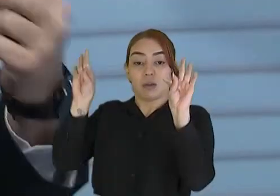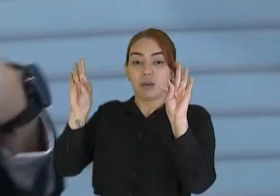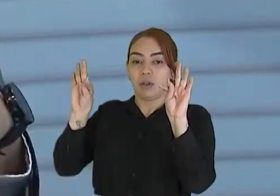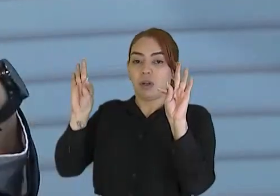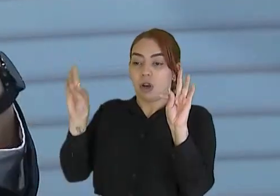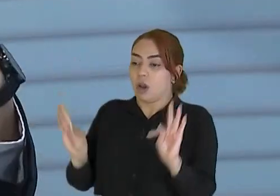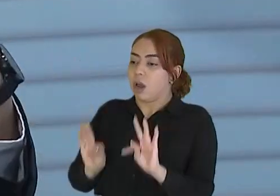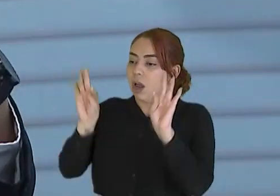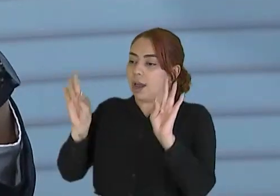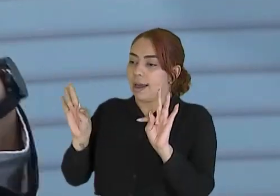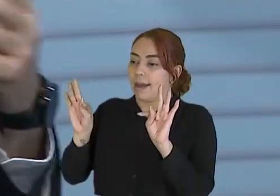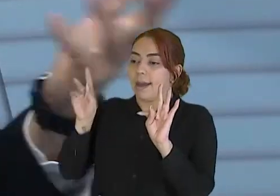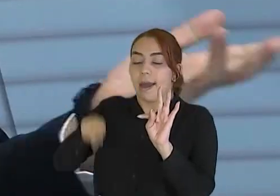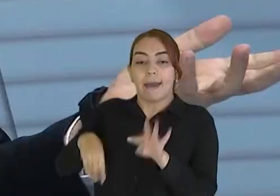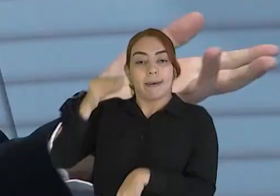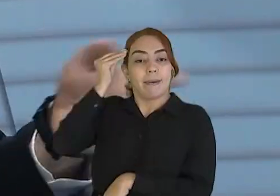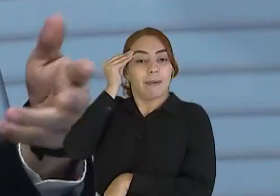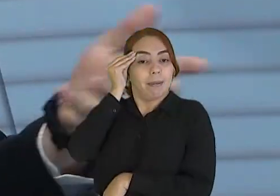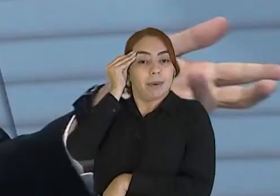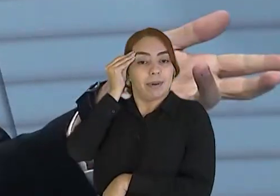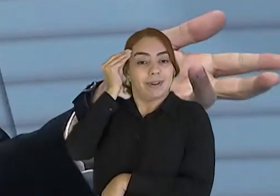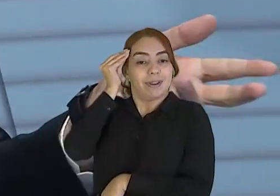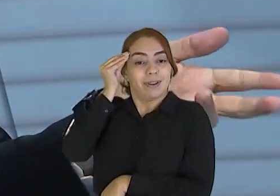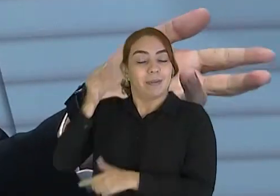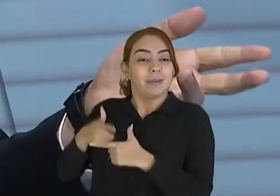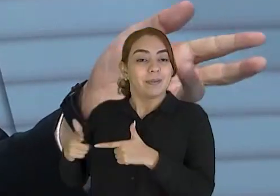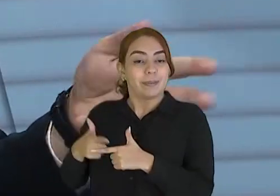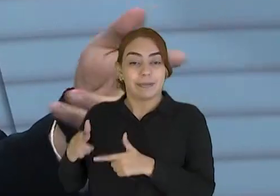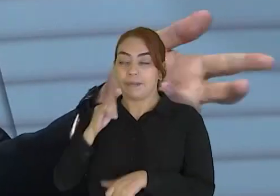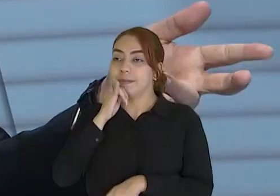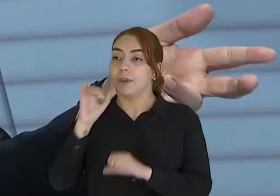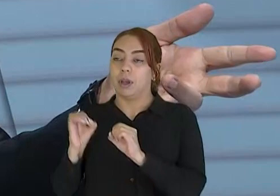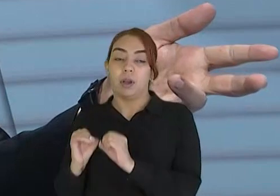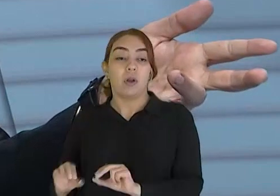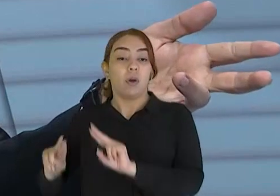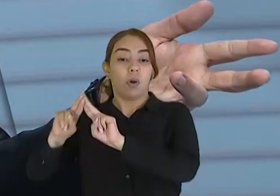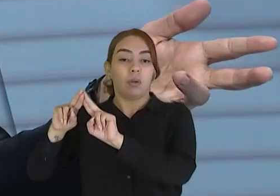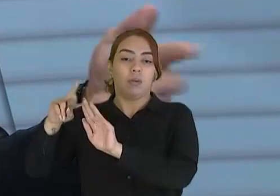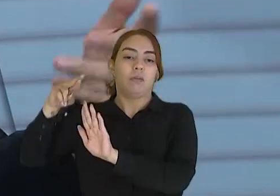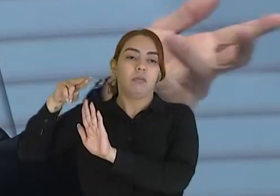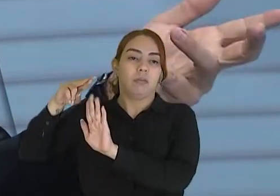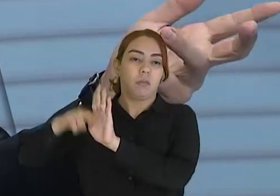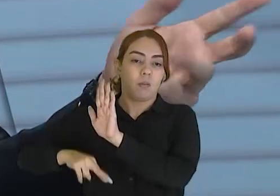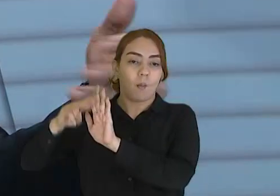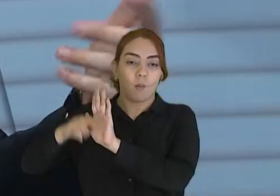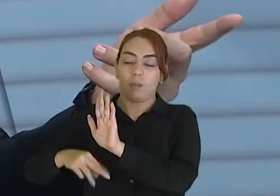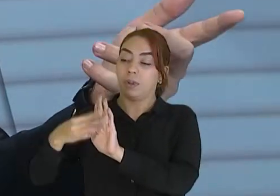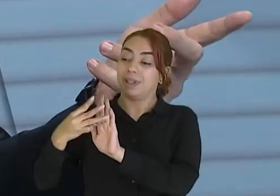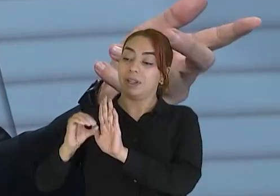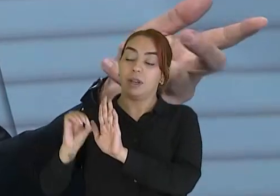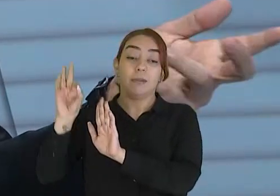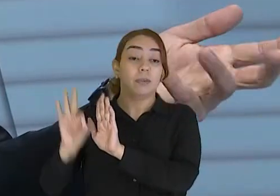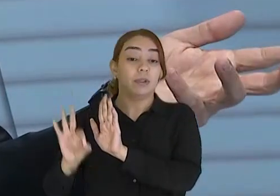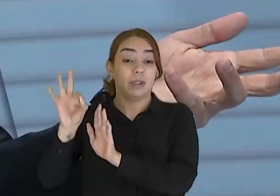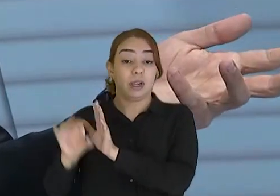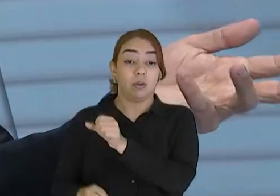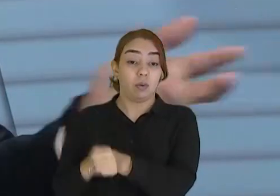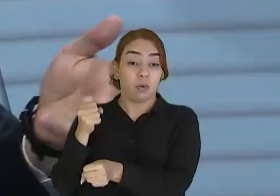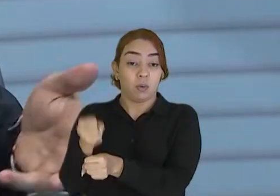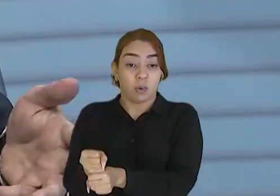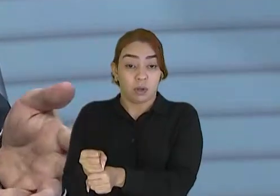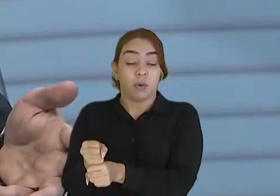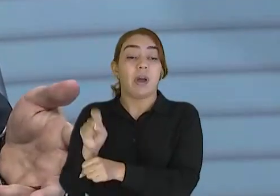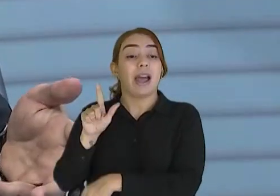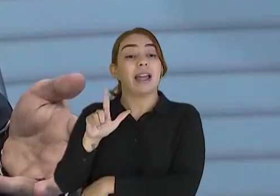que está gerando esses graves problemas. Só para ter ideia, relatórios da ONU dizem que 25%, 30% anual de